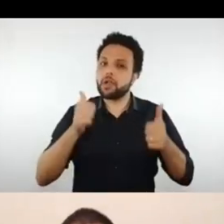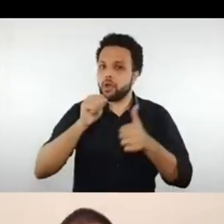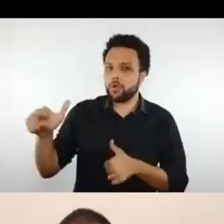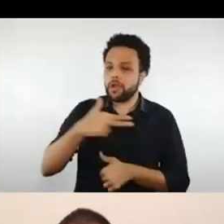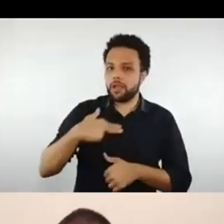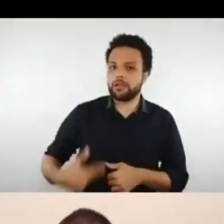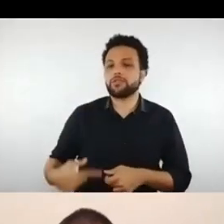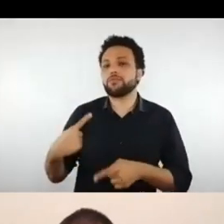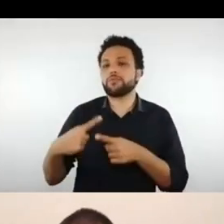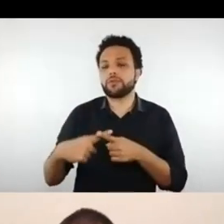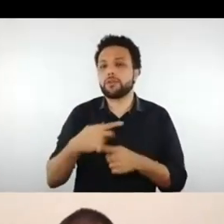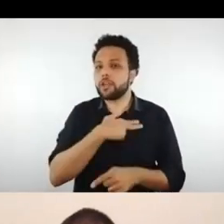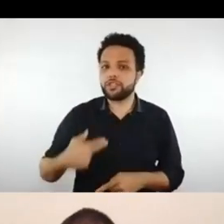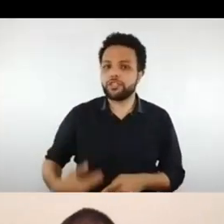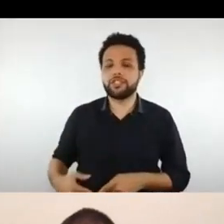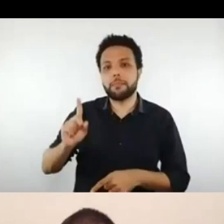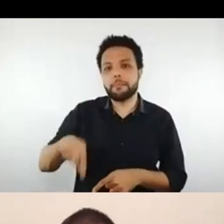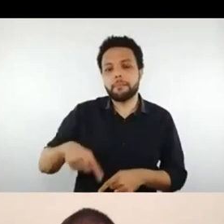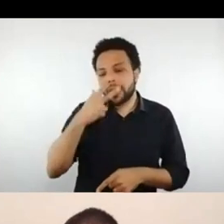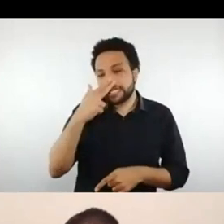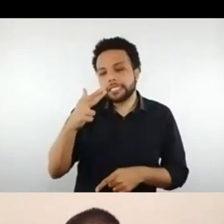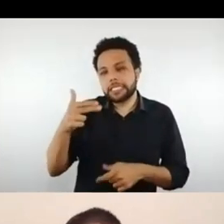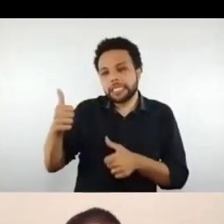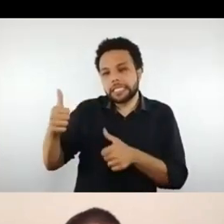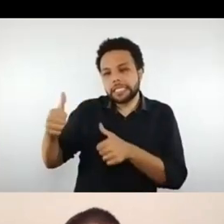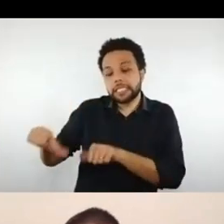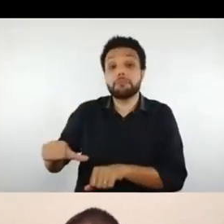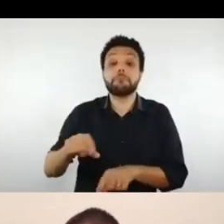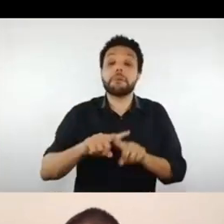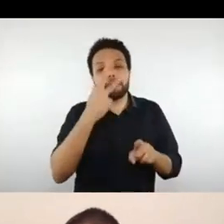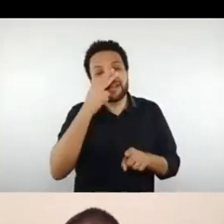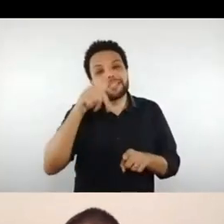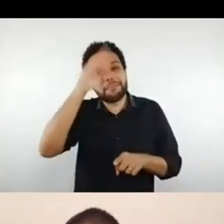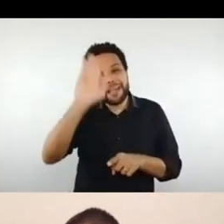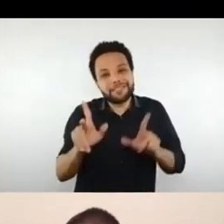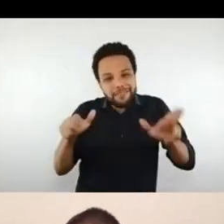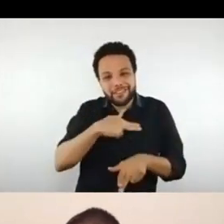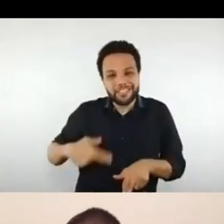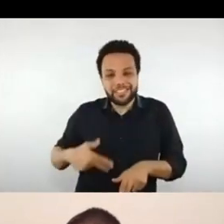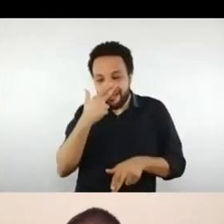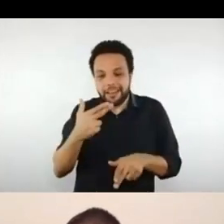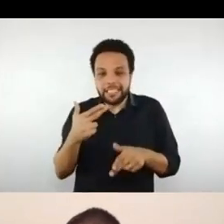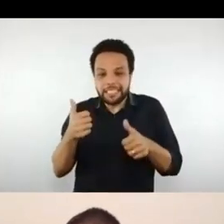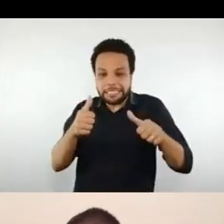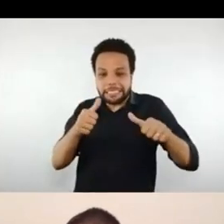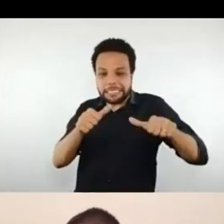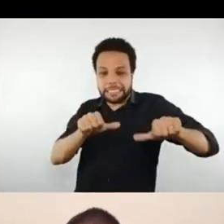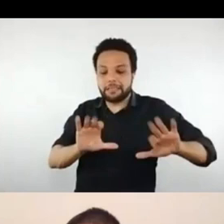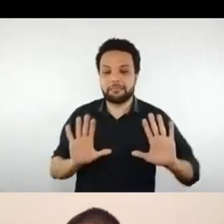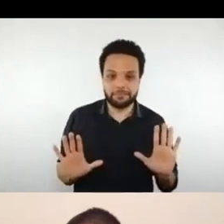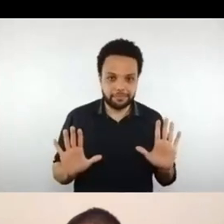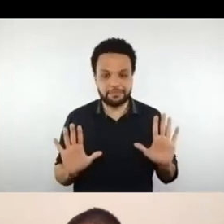China, a gente está indo para o extremo, né? Apesar que o Brasil agora também já está no seu extremo. Mas, enfim, espero.